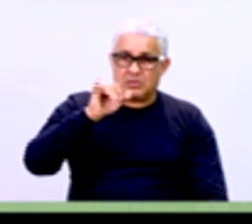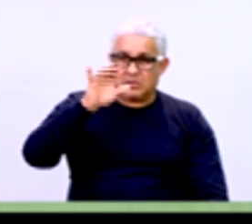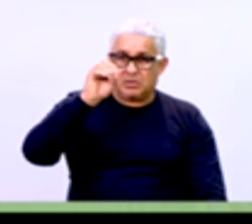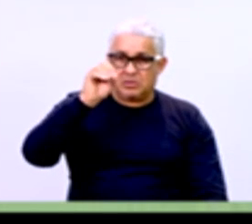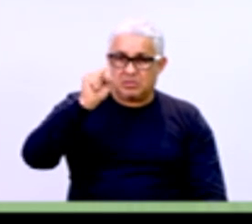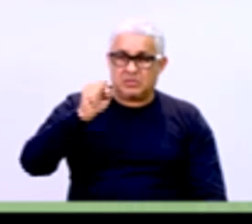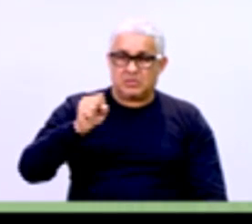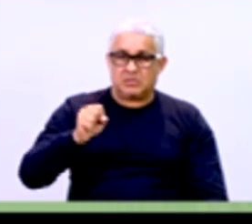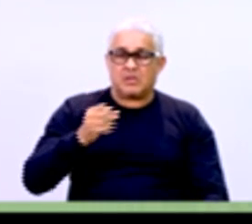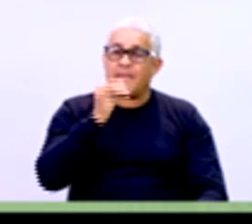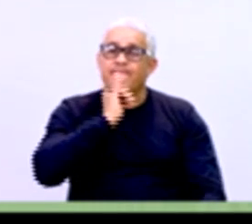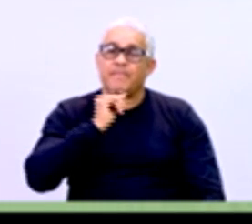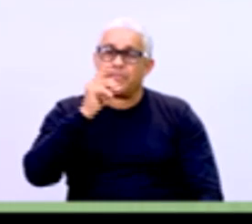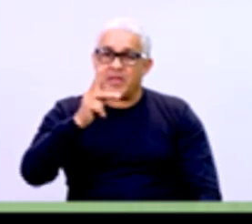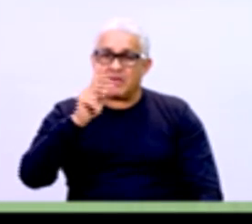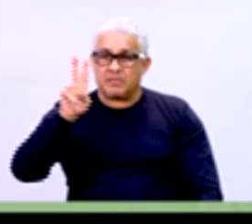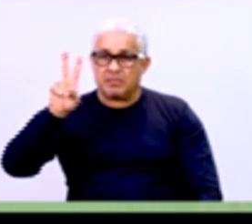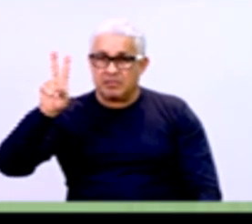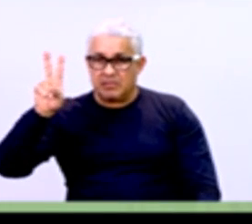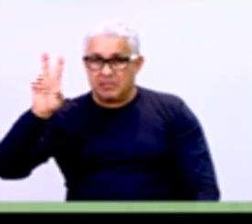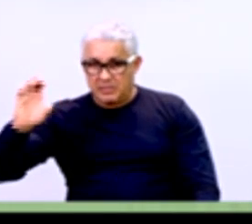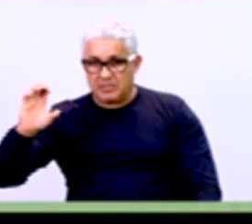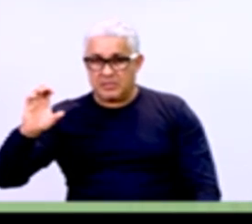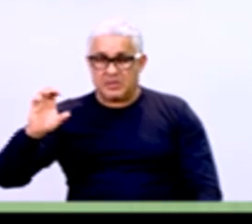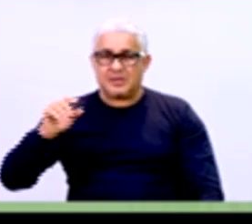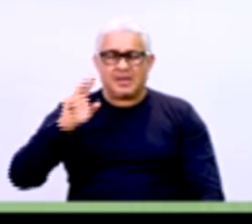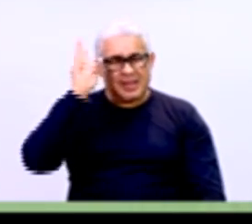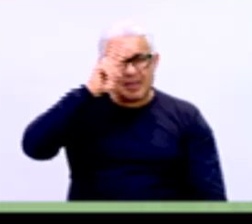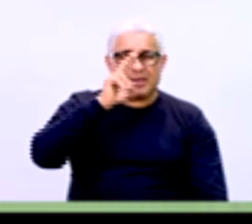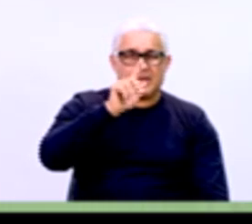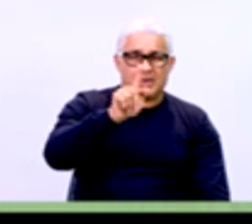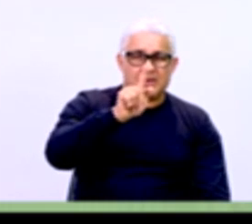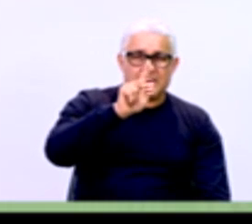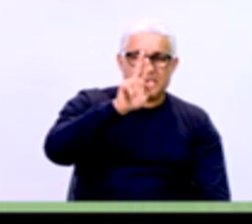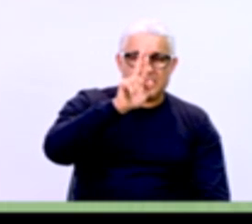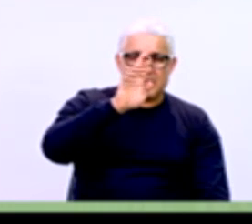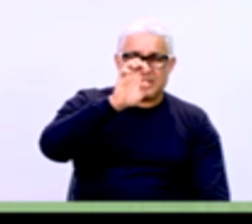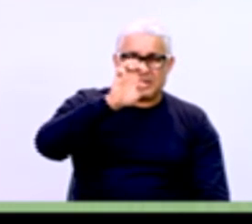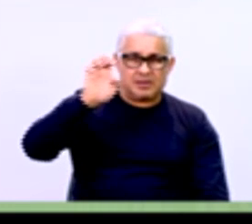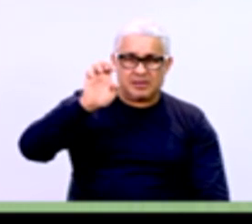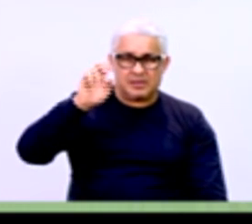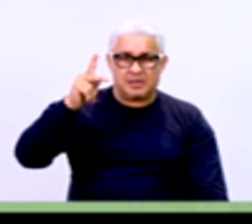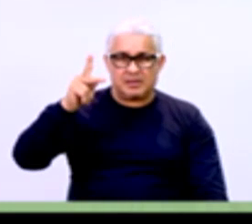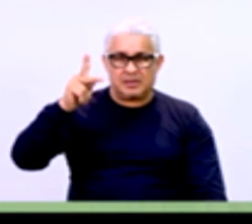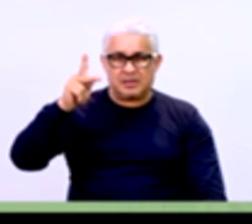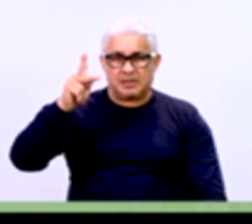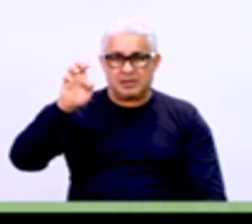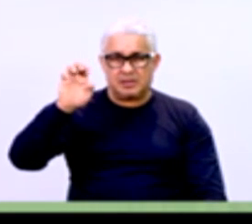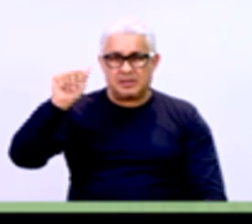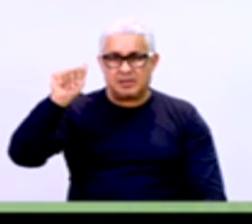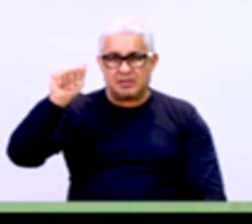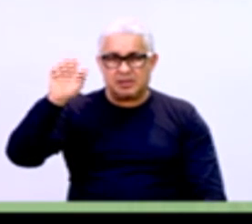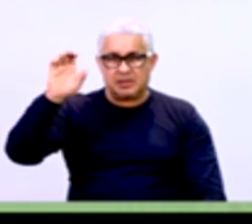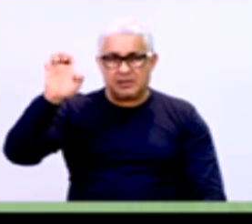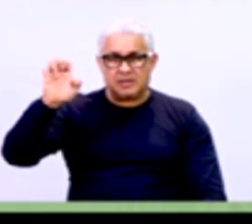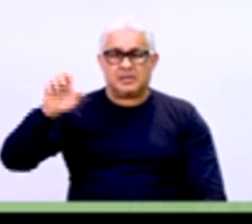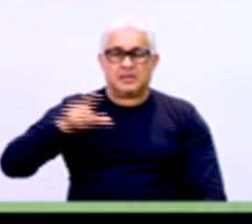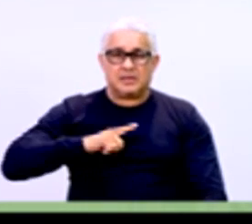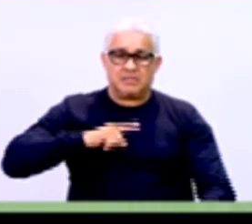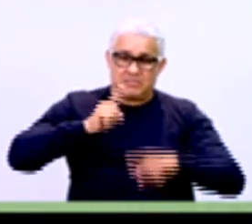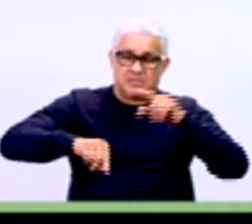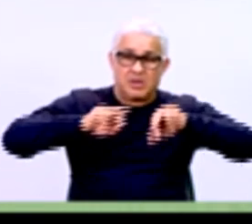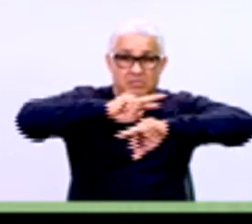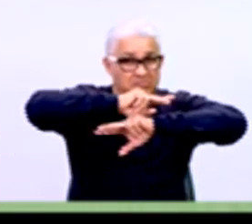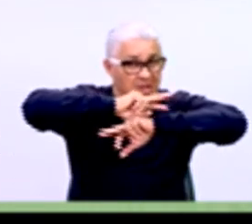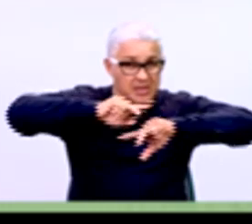é um projeto em parceria com a Greenpeace, que eles trabalham, ao invés de utilização do PVC, utilizam um material diferente, um modelo